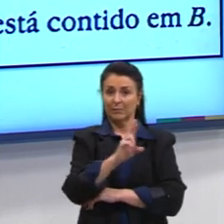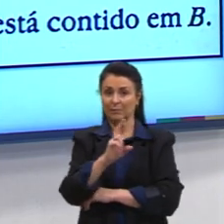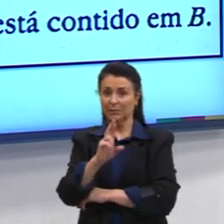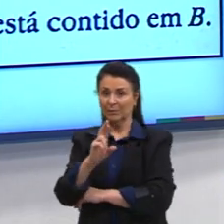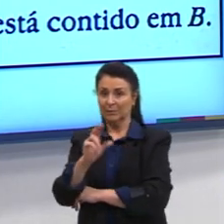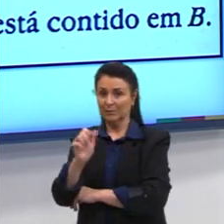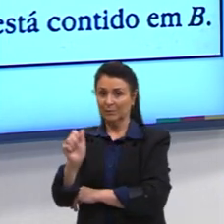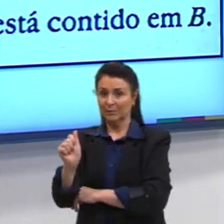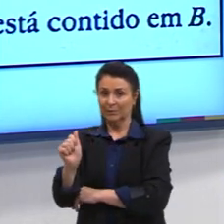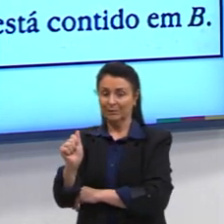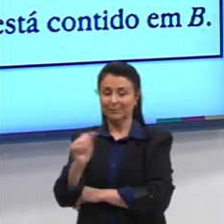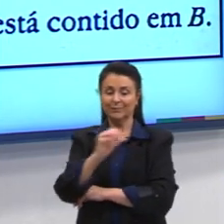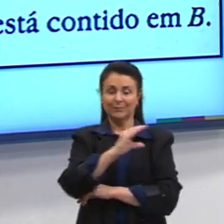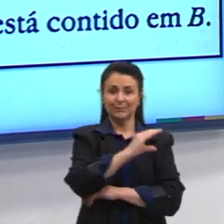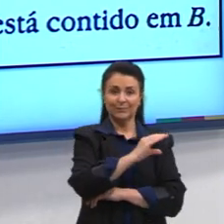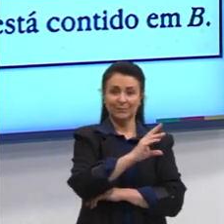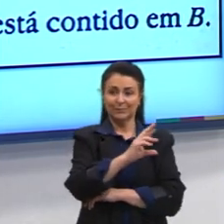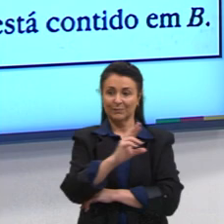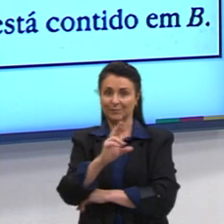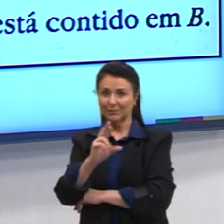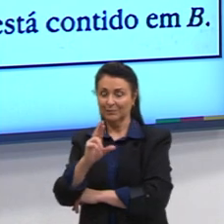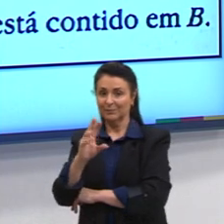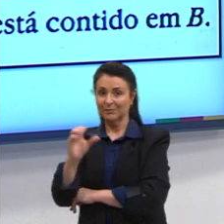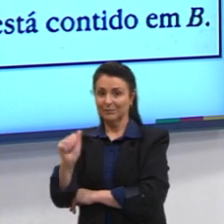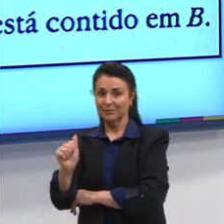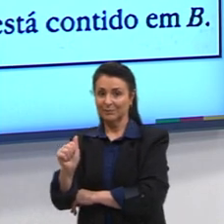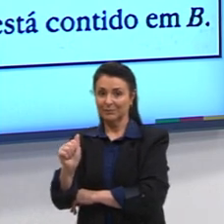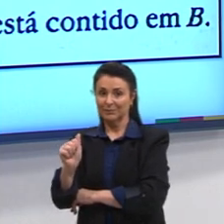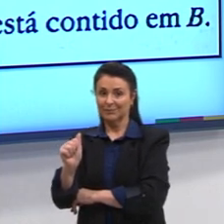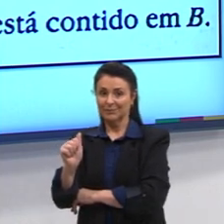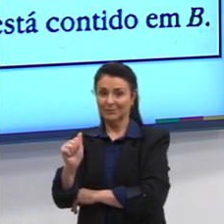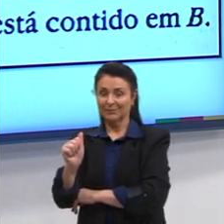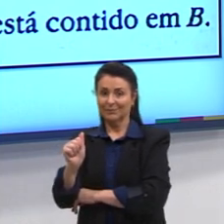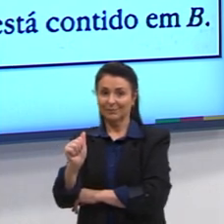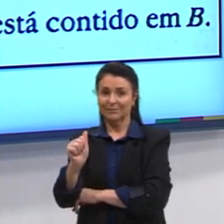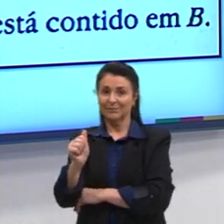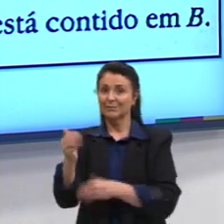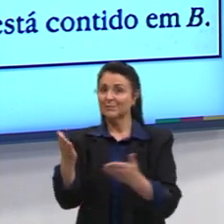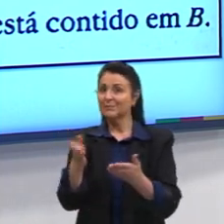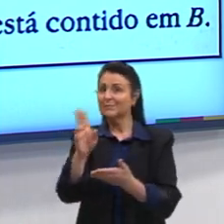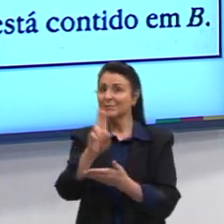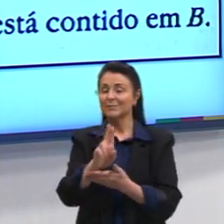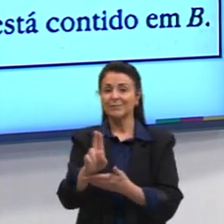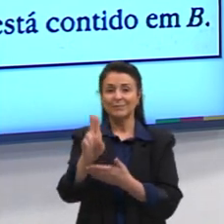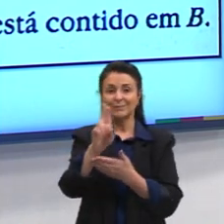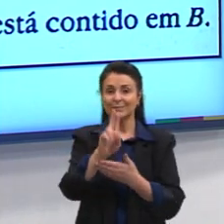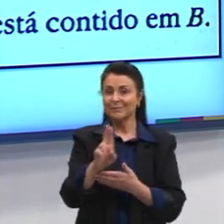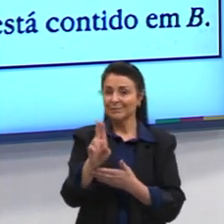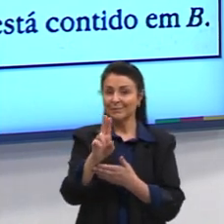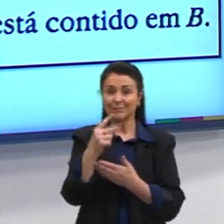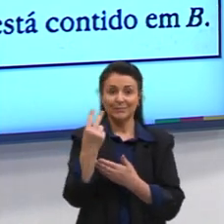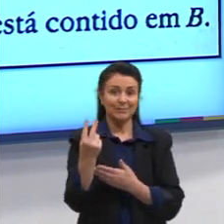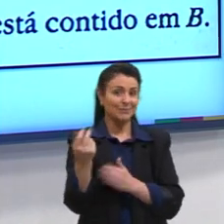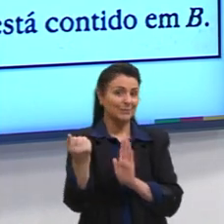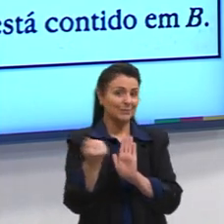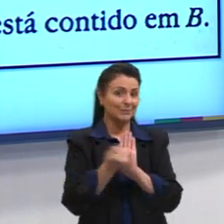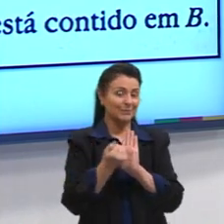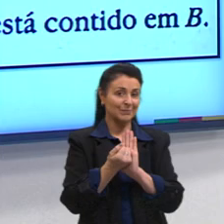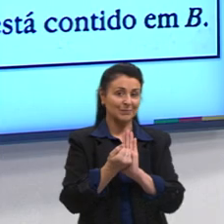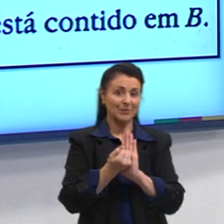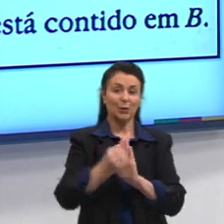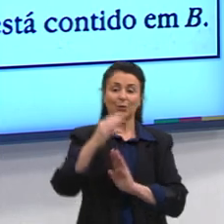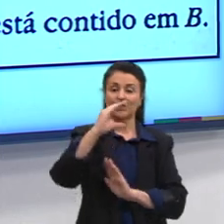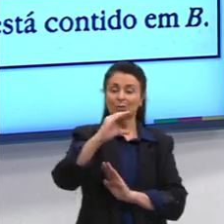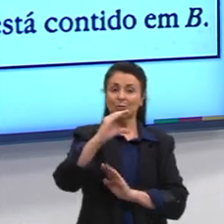conjunto ahn se relacionado com conjunto ahn e agora nós vamos utilizar então esses dois sem o Está